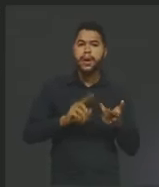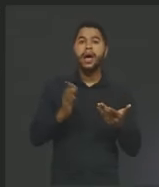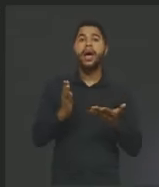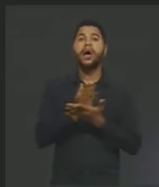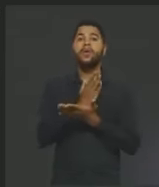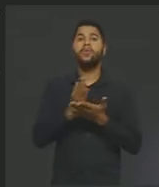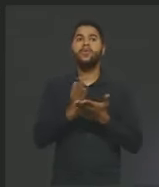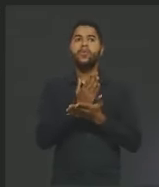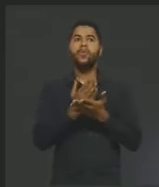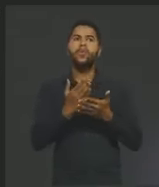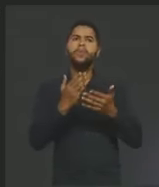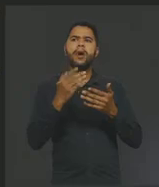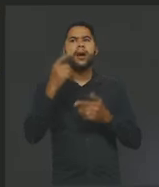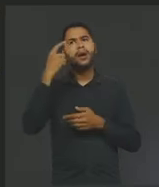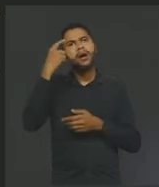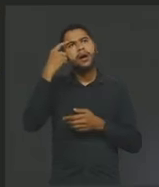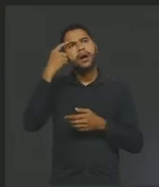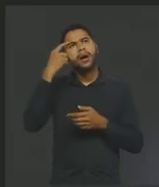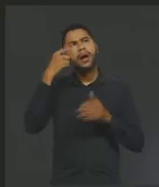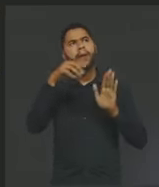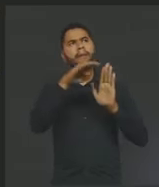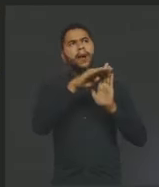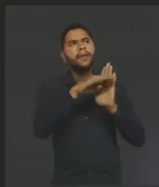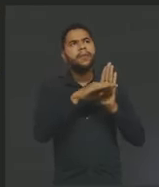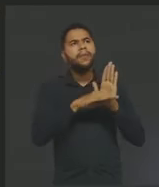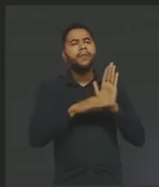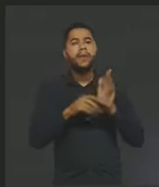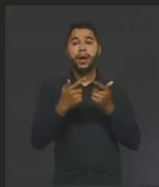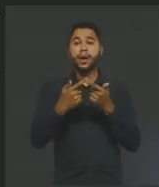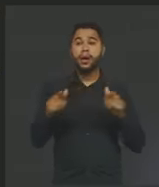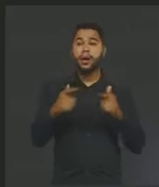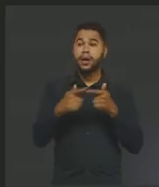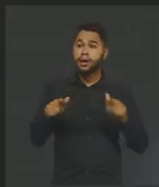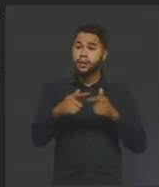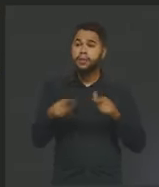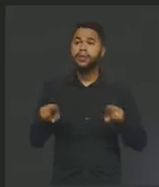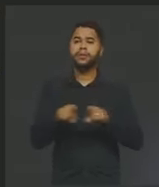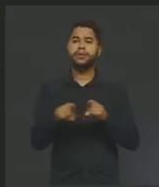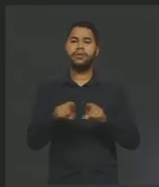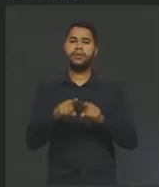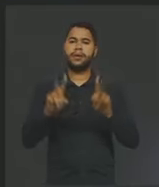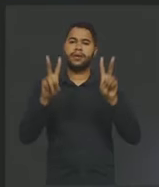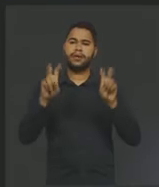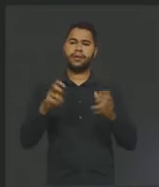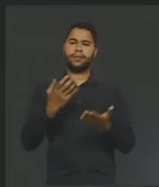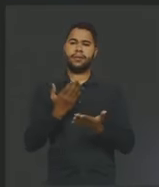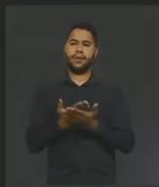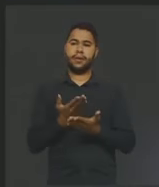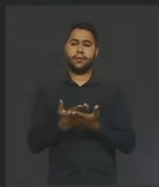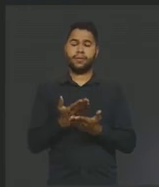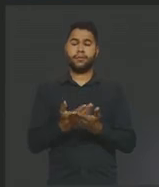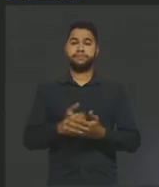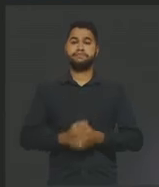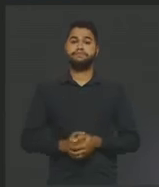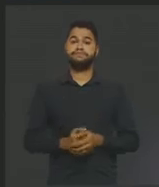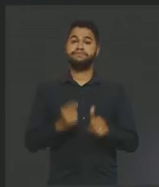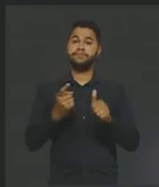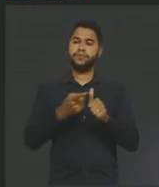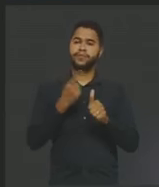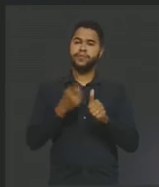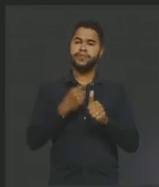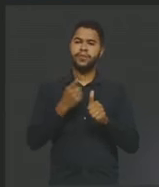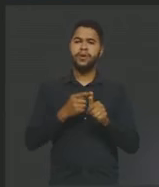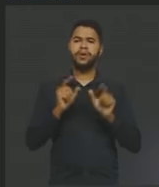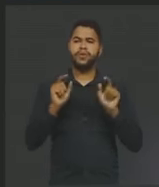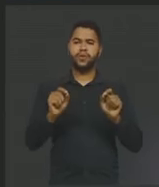gramaticais, apresentação do vocabulário relativo ao tema desta aula. Primeiro então, falando